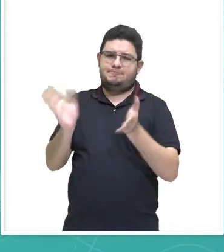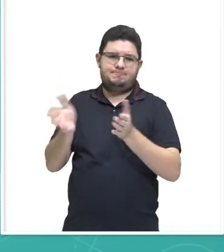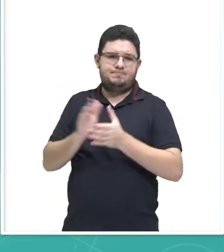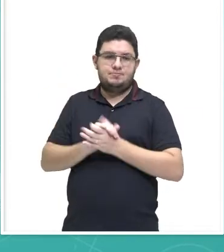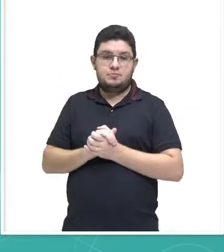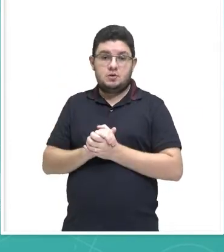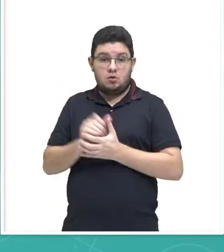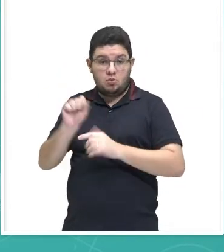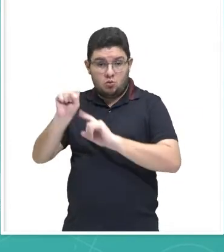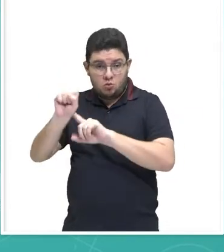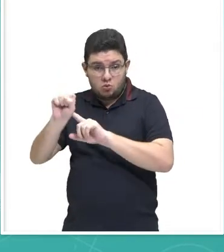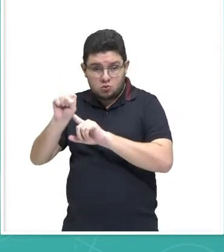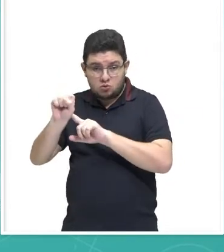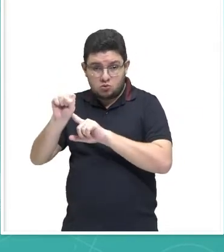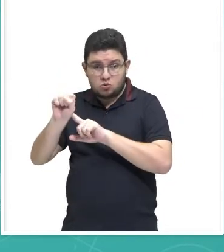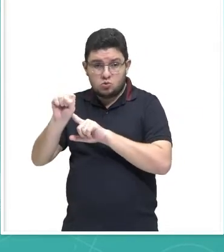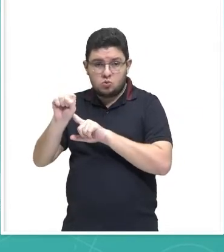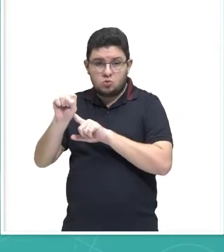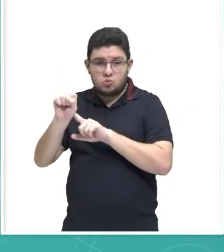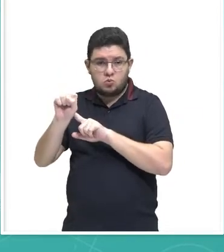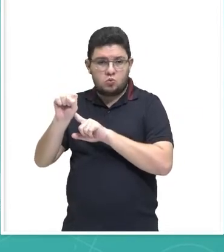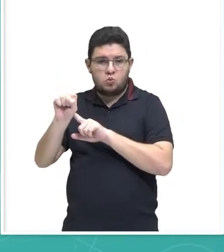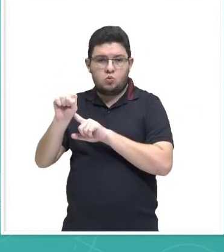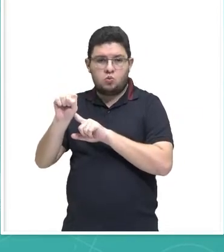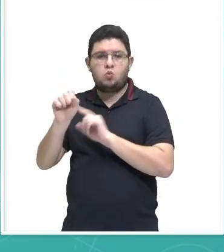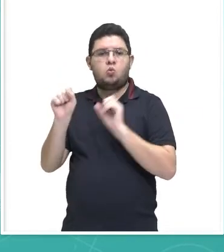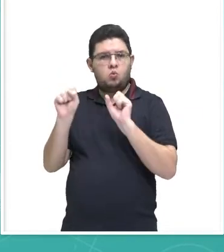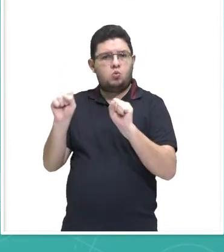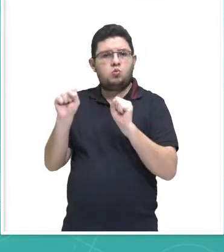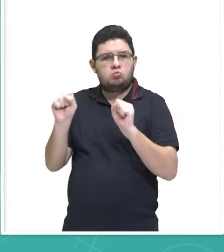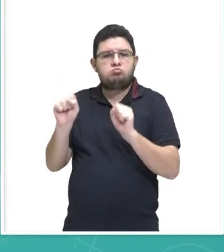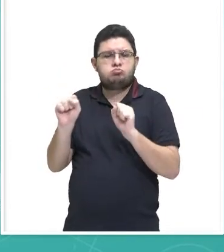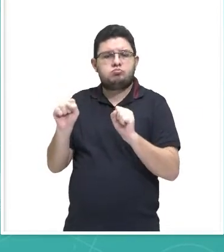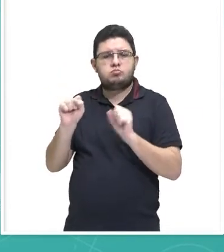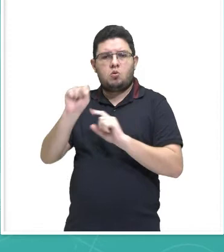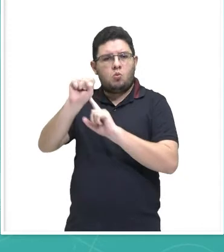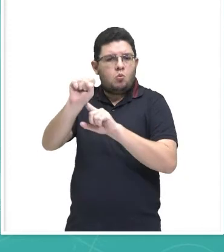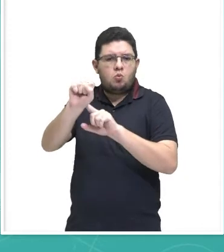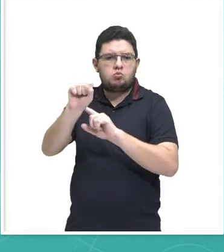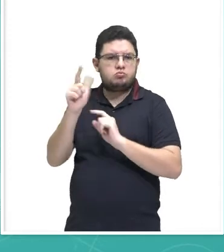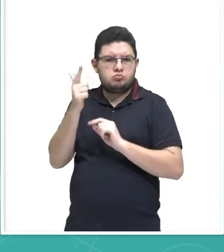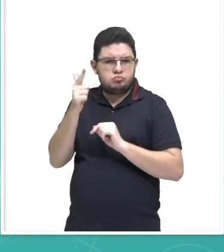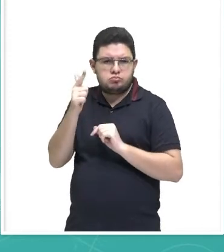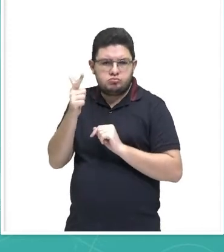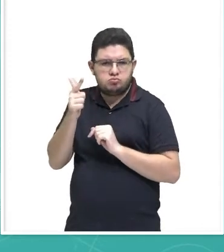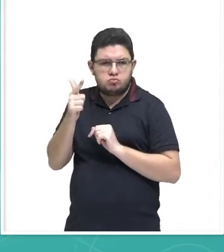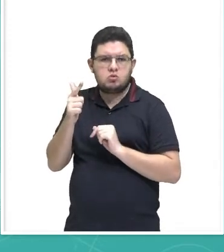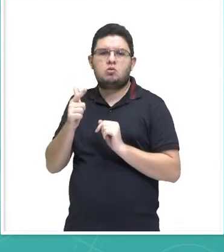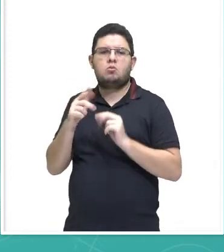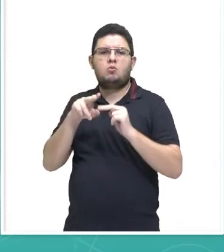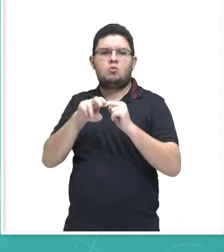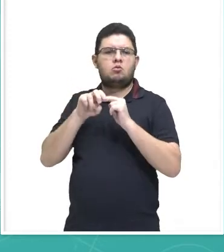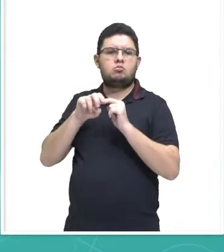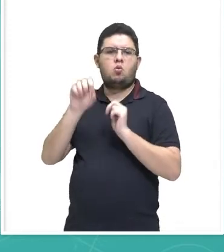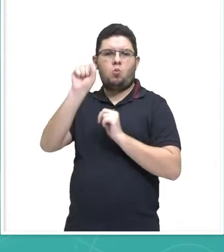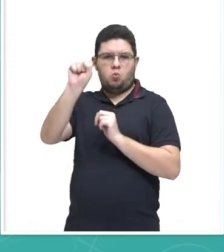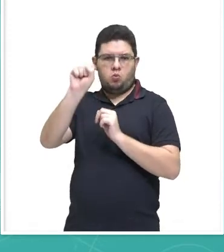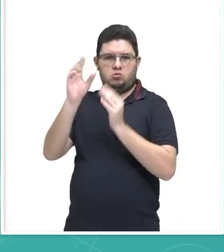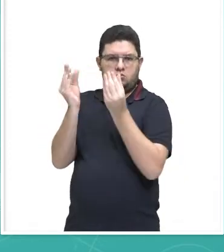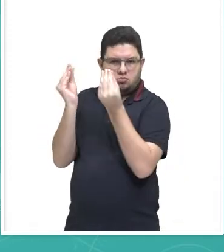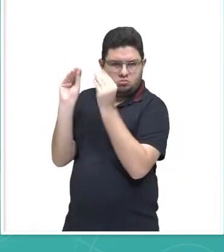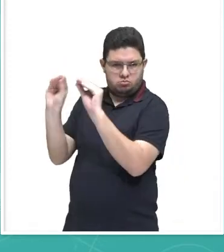número 8, olha, o número 8 pode, porque não tem 8 aqui, ó. Então, nós vamos colocar o